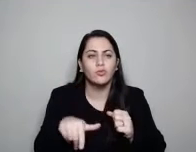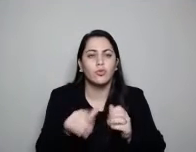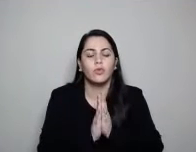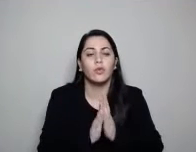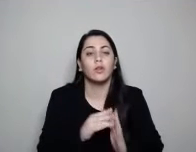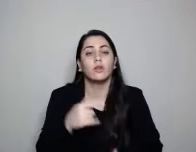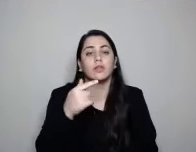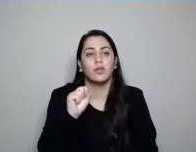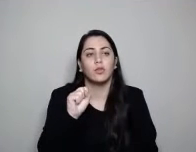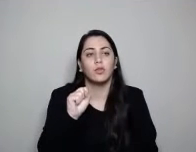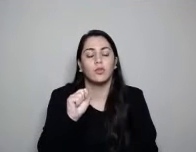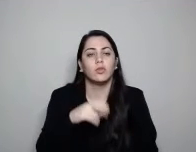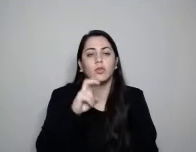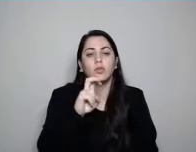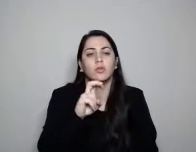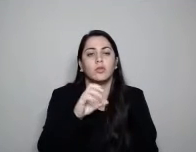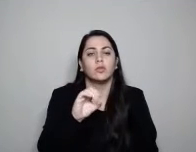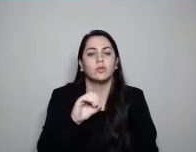0807-1590-63-2021. Posso seguir?